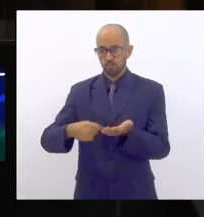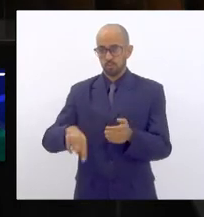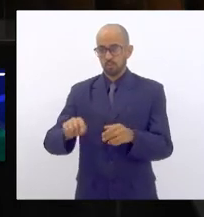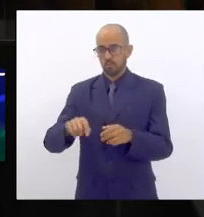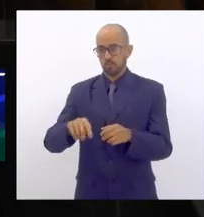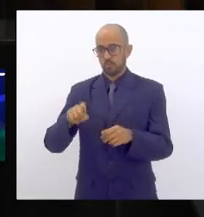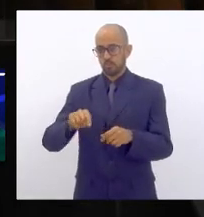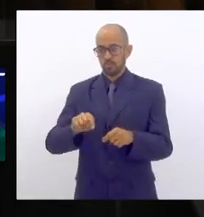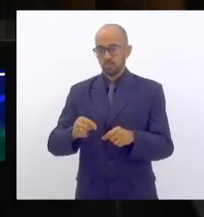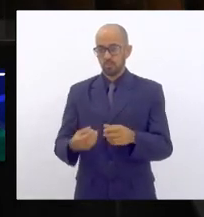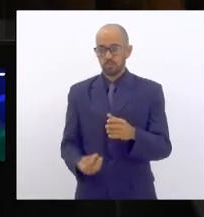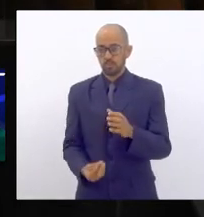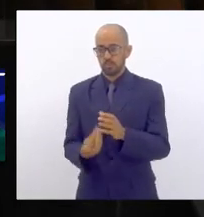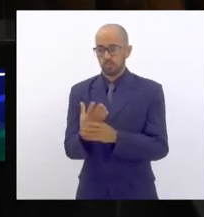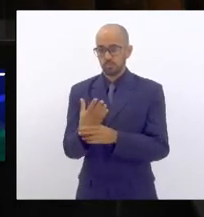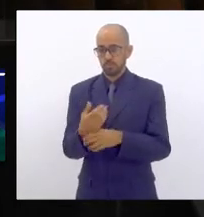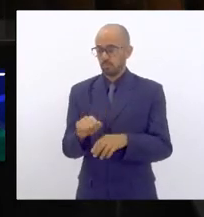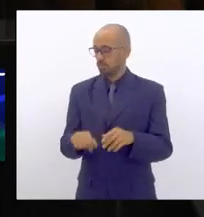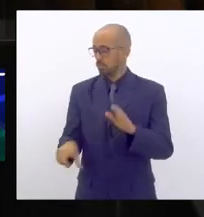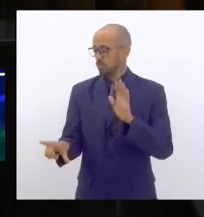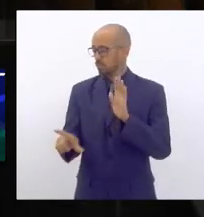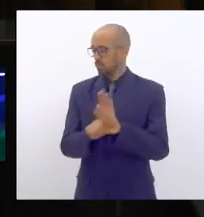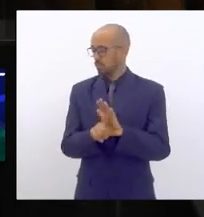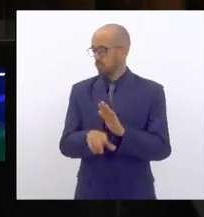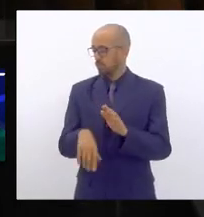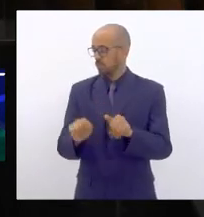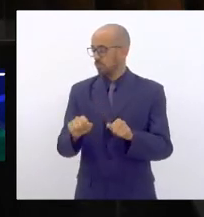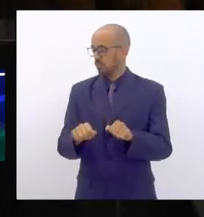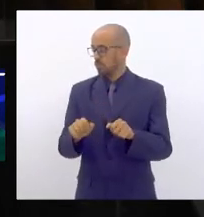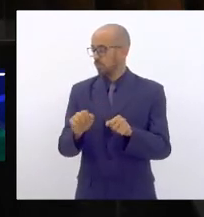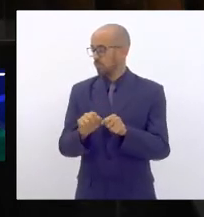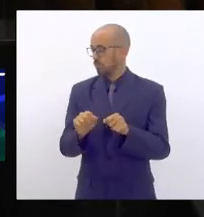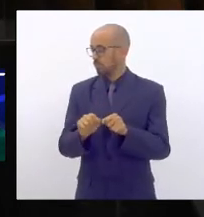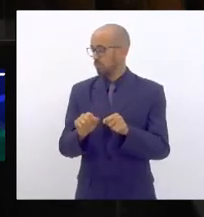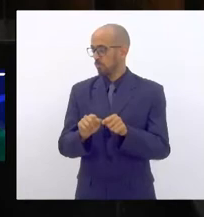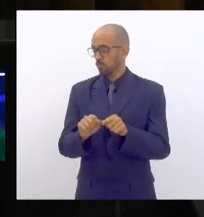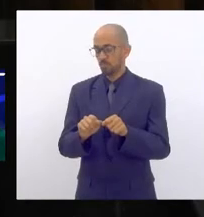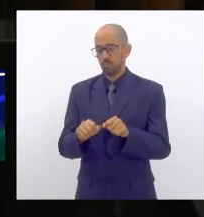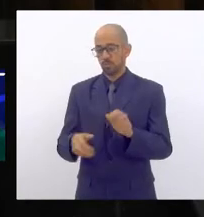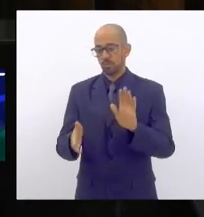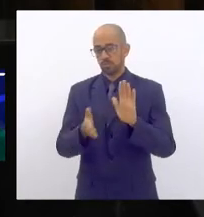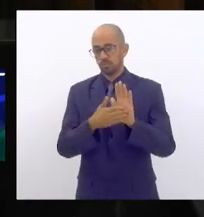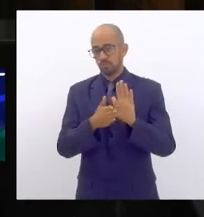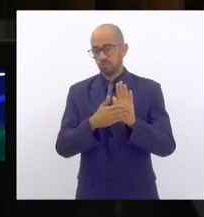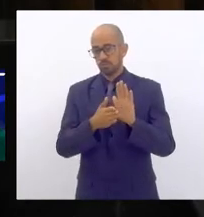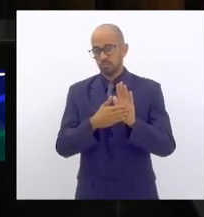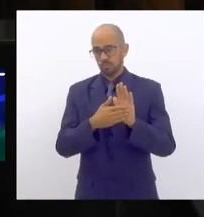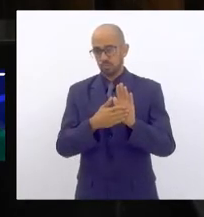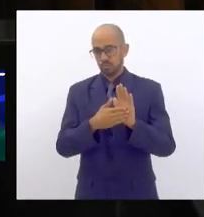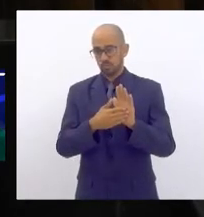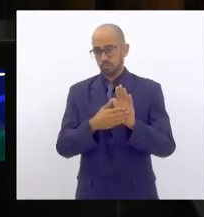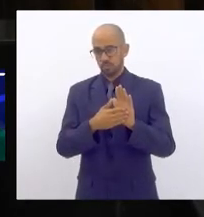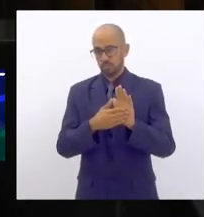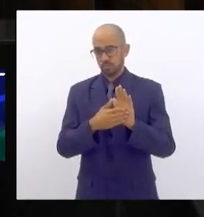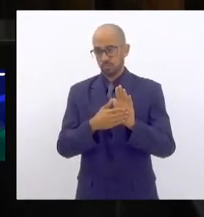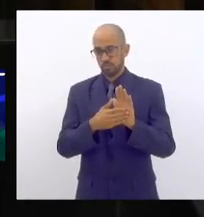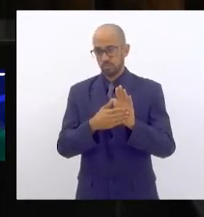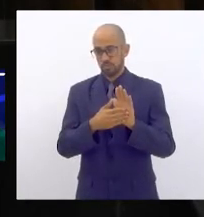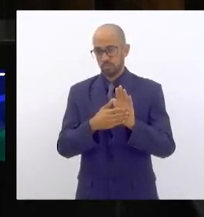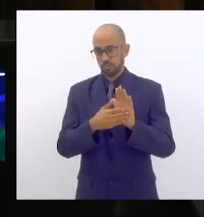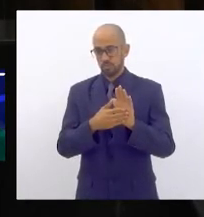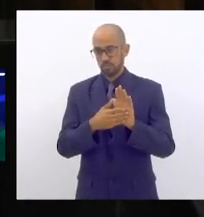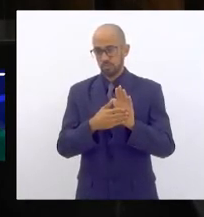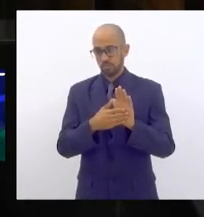de produção legislativa a ser iniciada mediante proposição desta pasta fazendária.